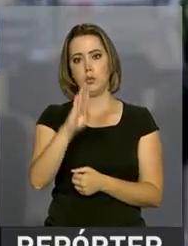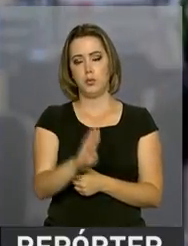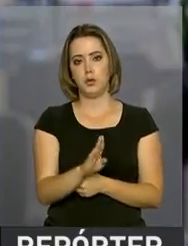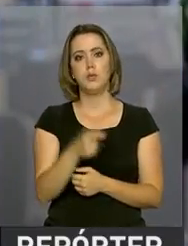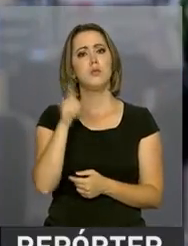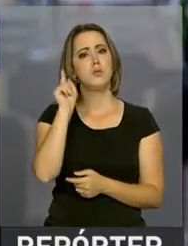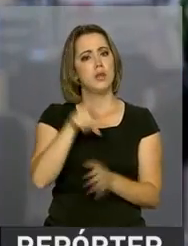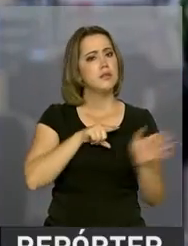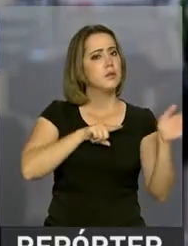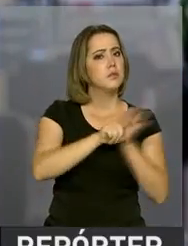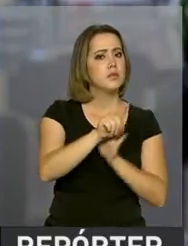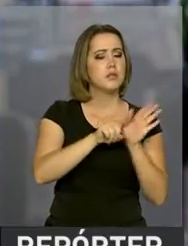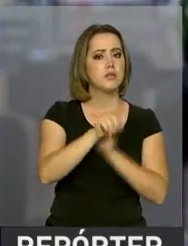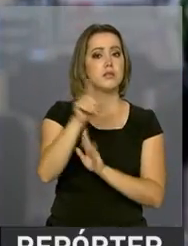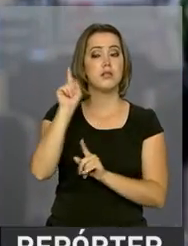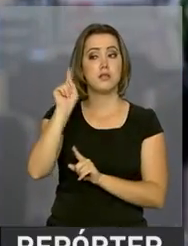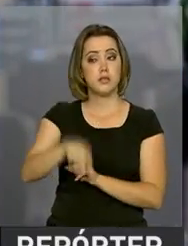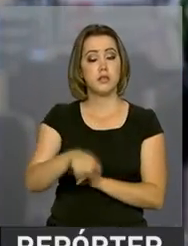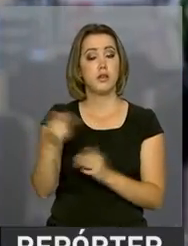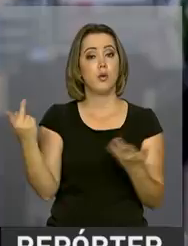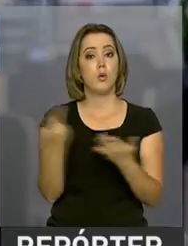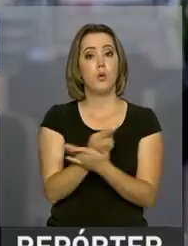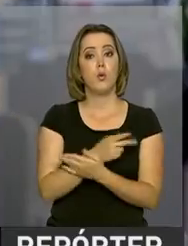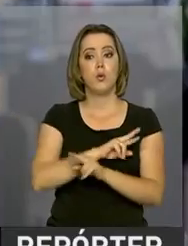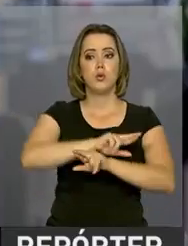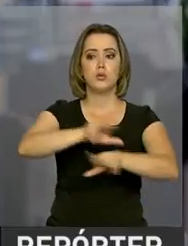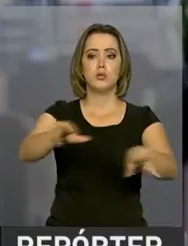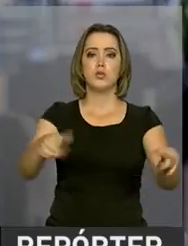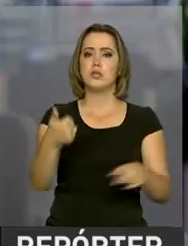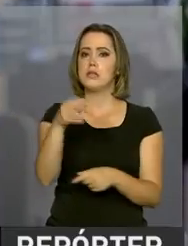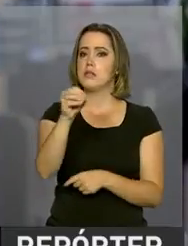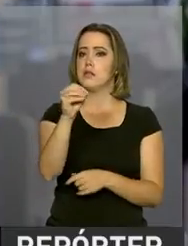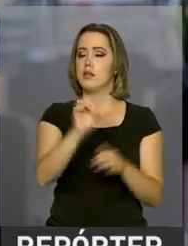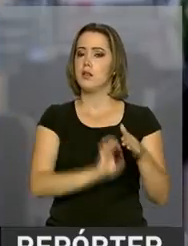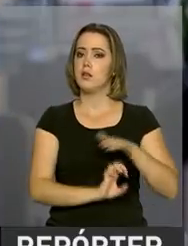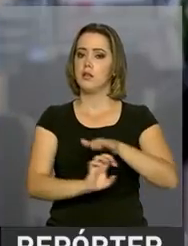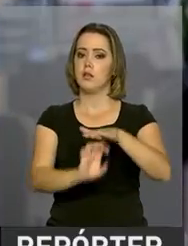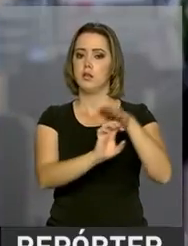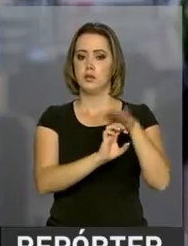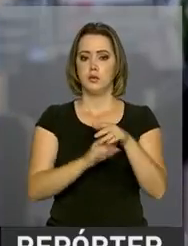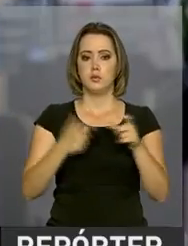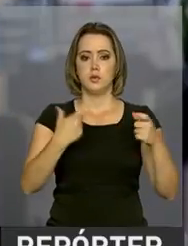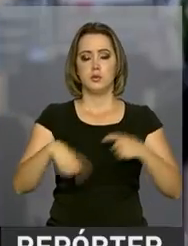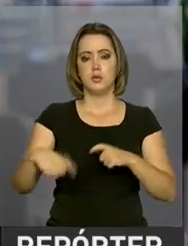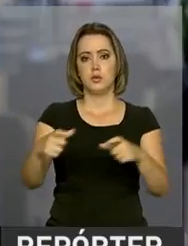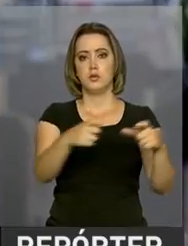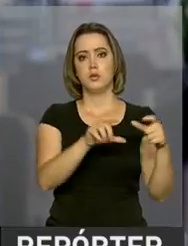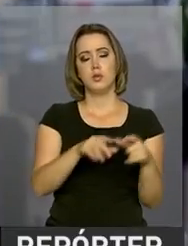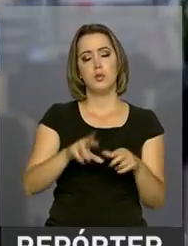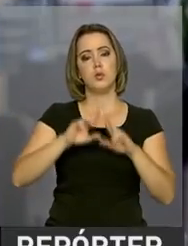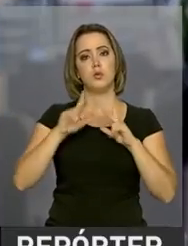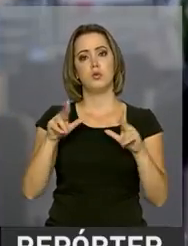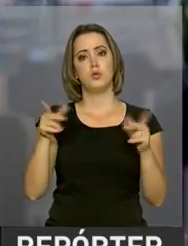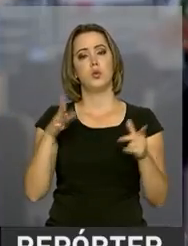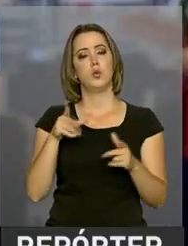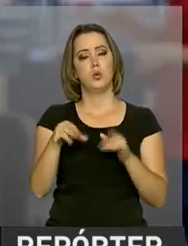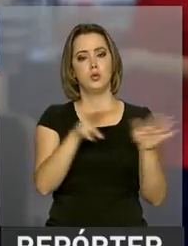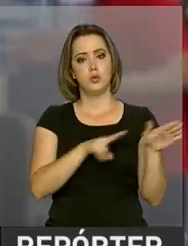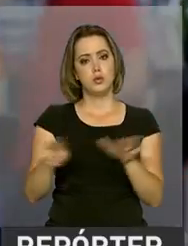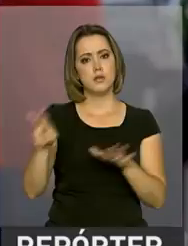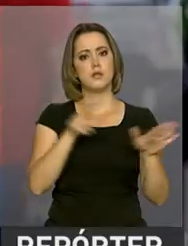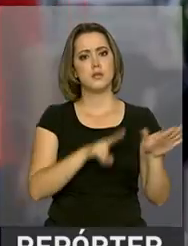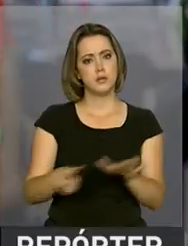é resultado de uma pesquisa feita com analistas de mais de 100 empresas instituições financeiras que é divulgado toda semana com